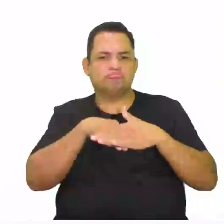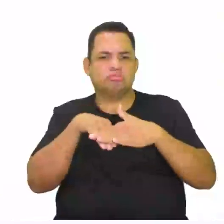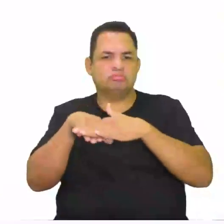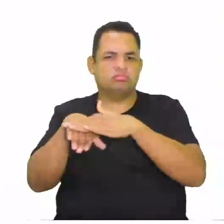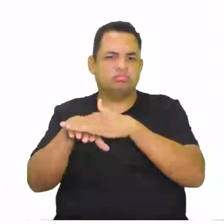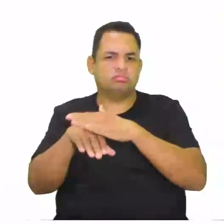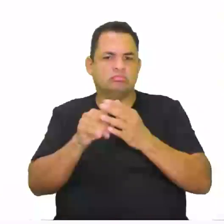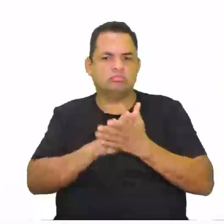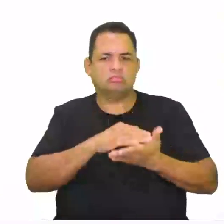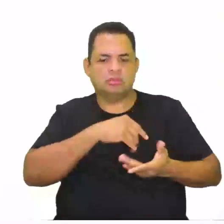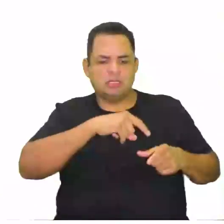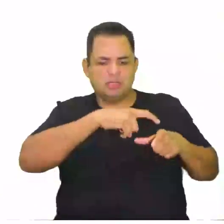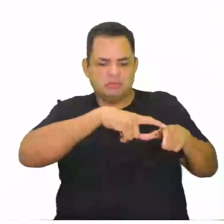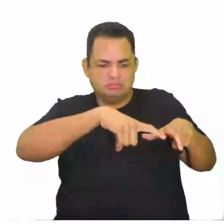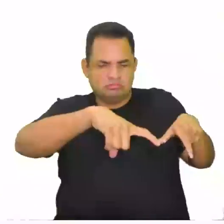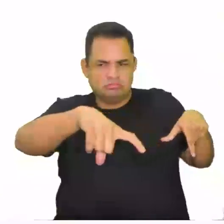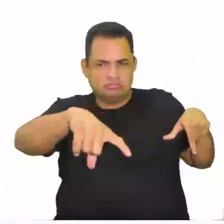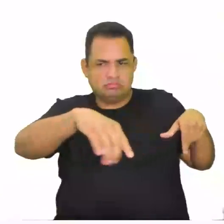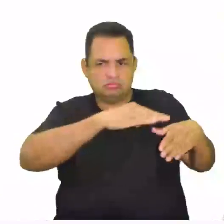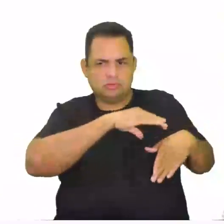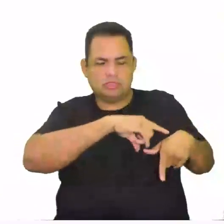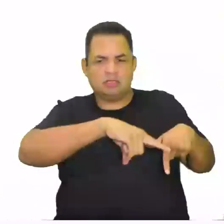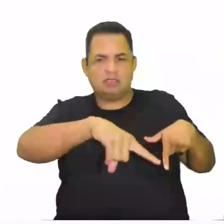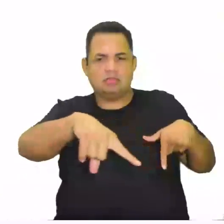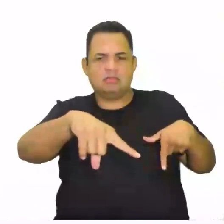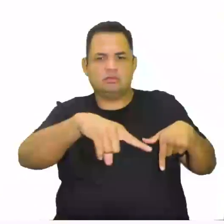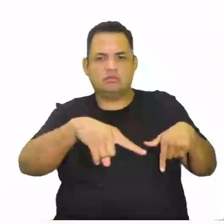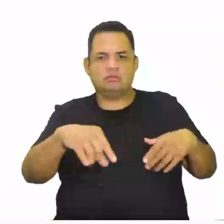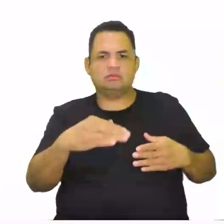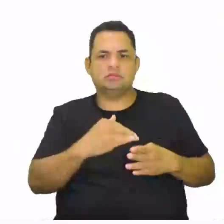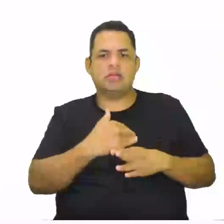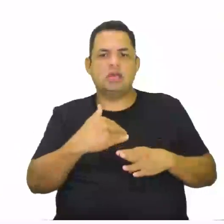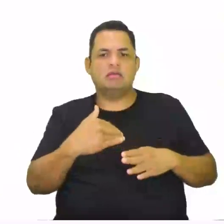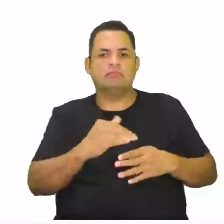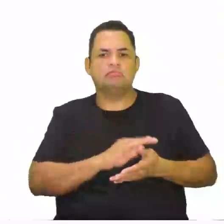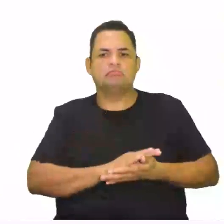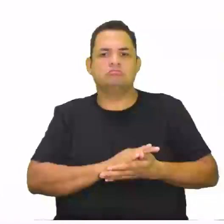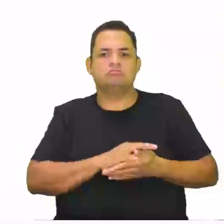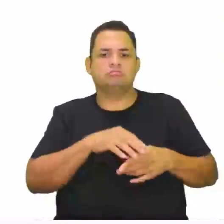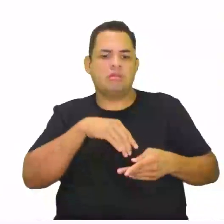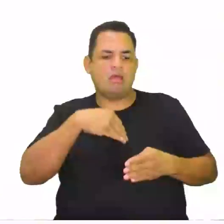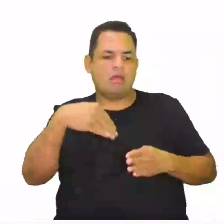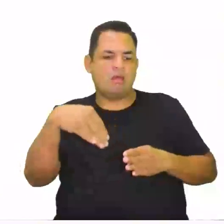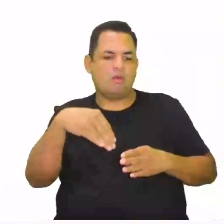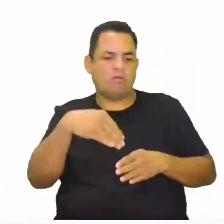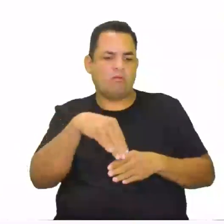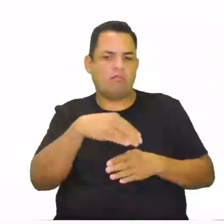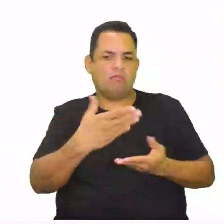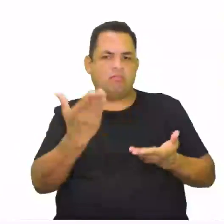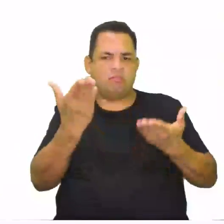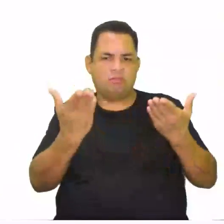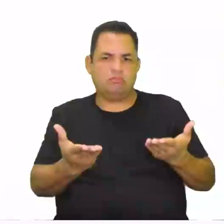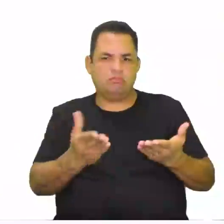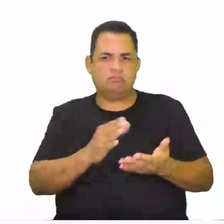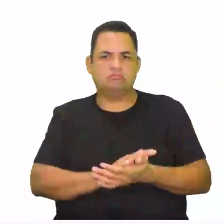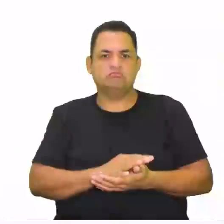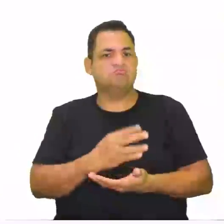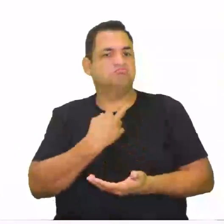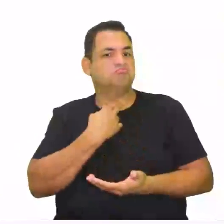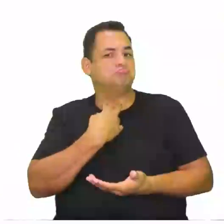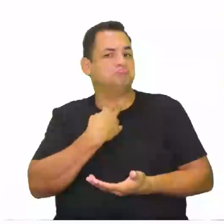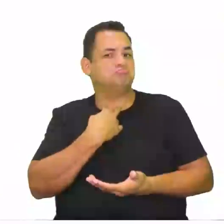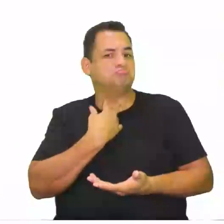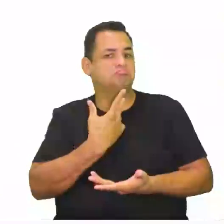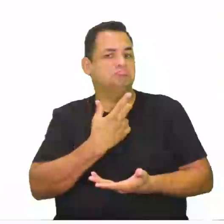acumulado numa calçada, né, que está até não permitindo o fluxo de pessoas neste ambiente, o